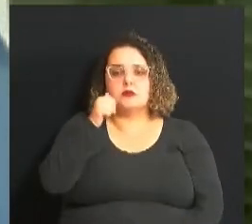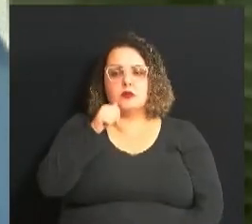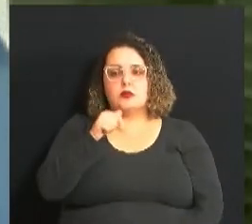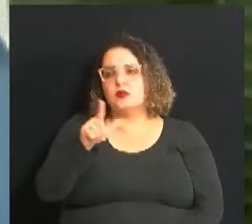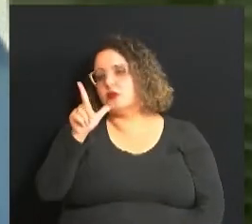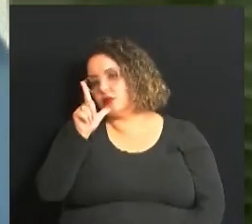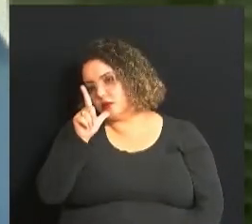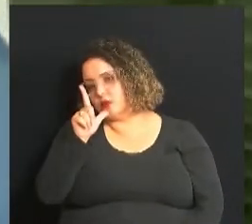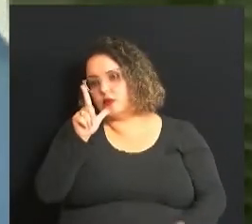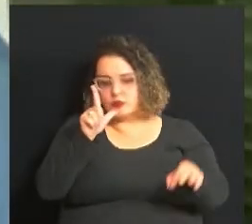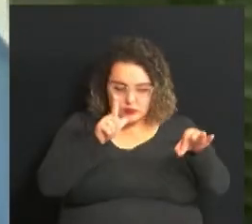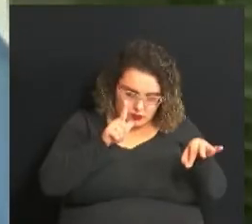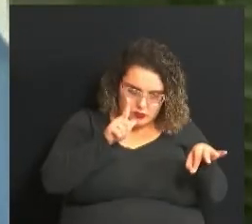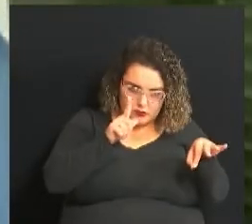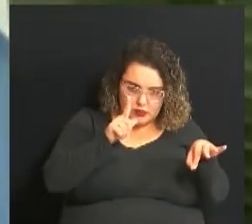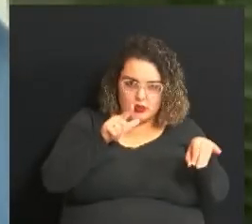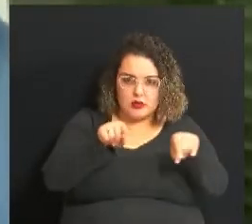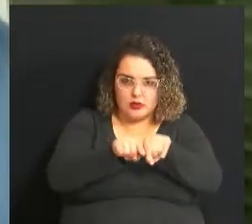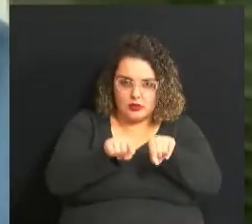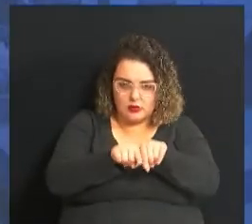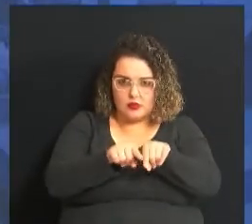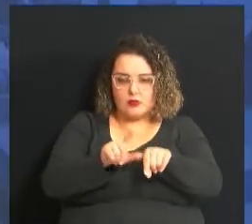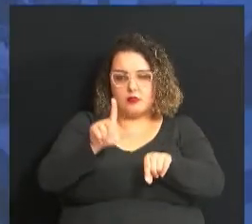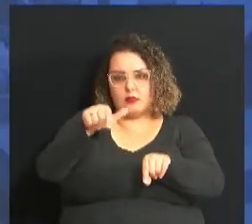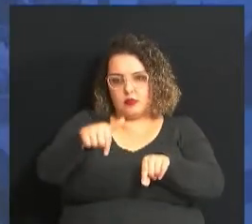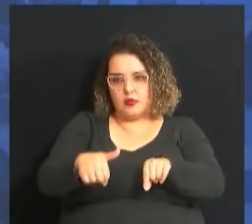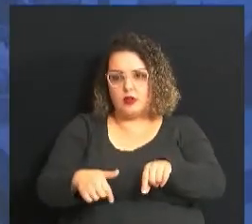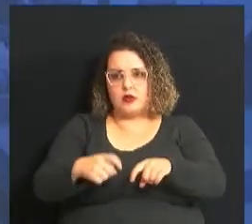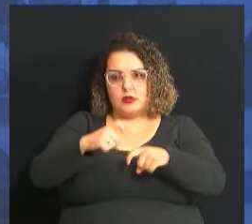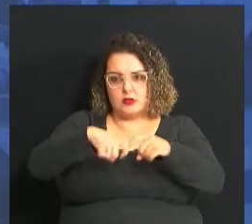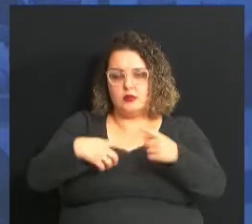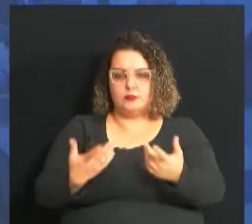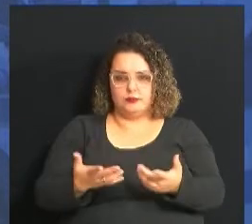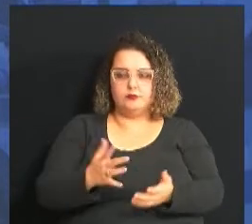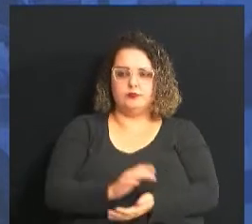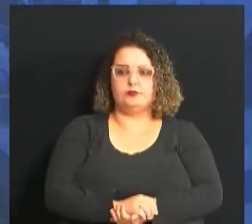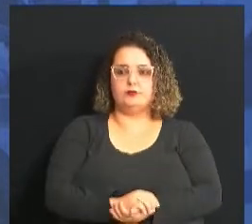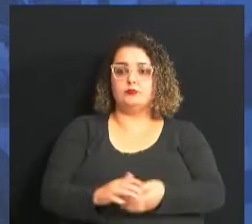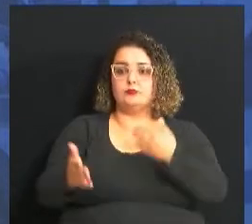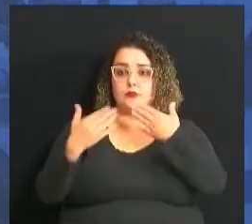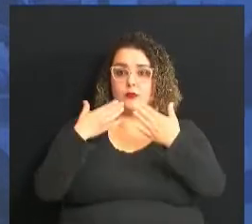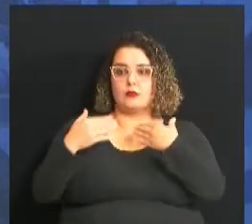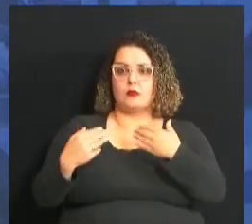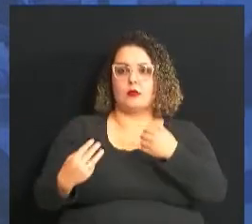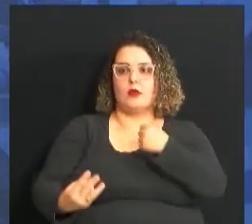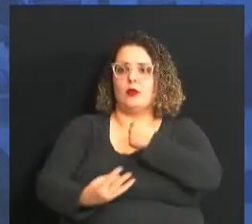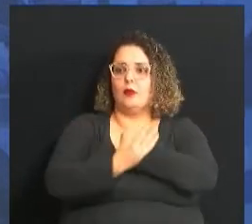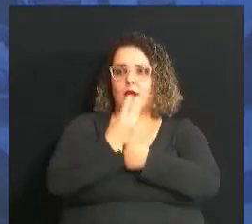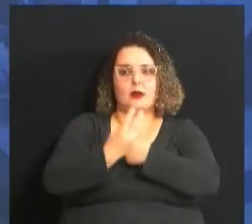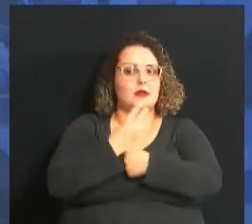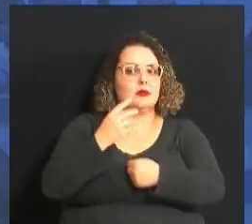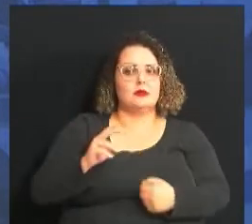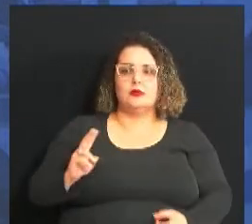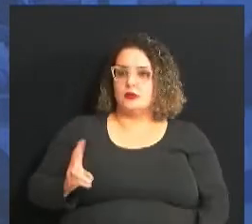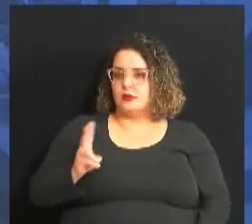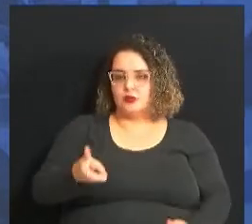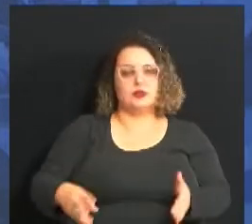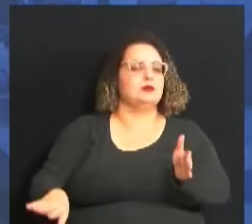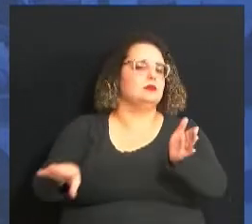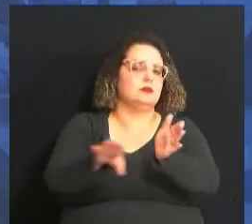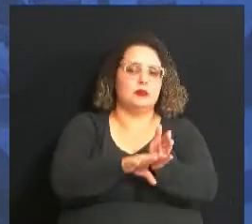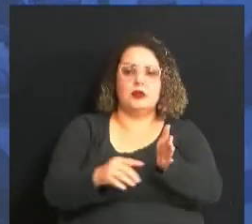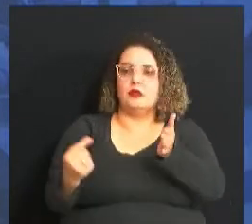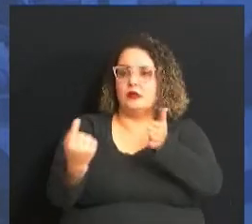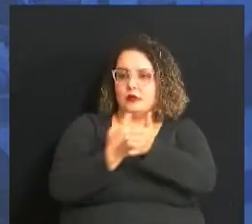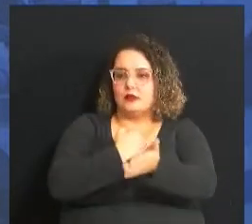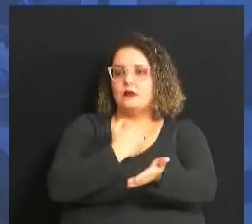relação sexual. Doutor, enquanto a gente está conversando aí, o WhatsApp da TV não para, viu, de chegar pergunta. Vou